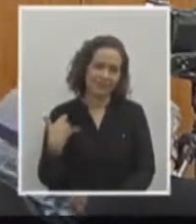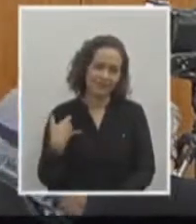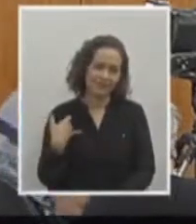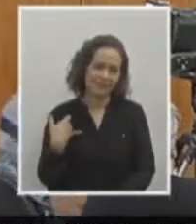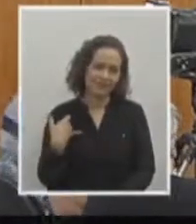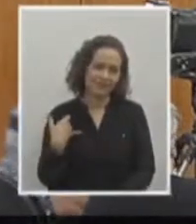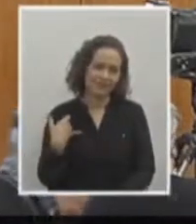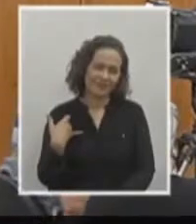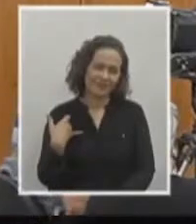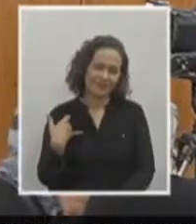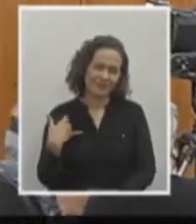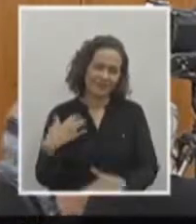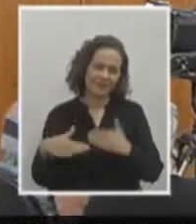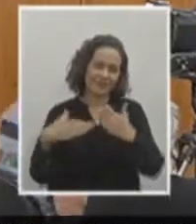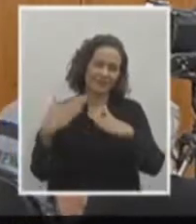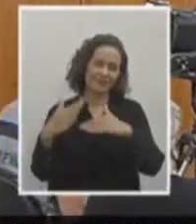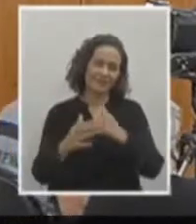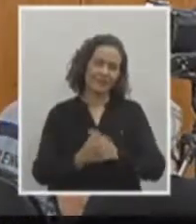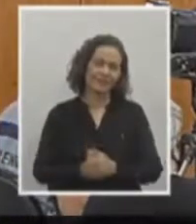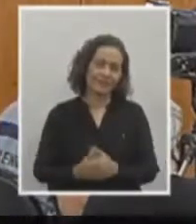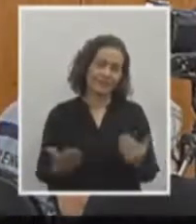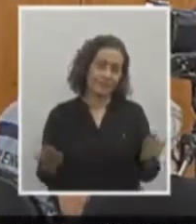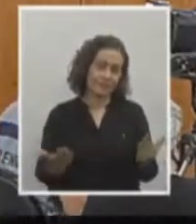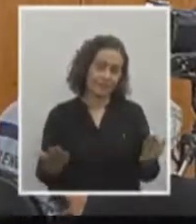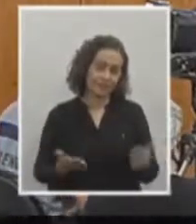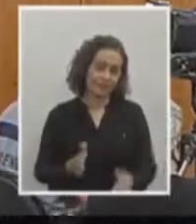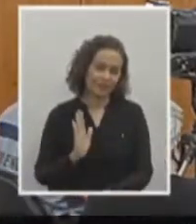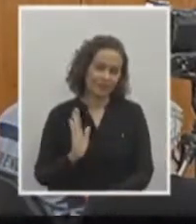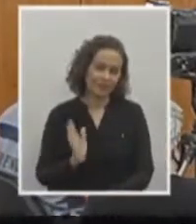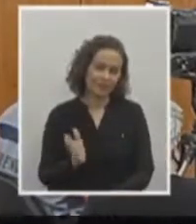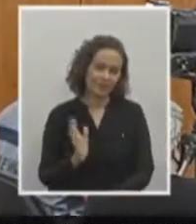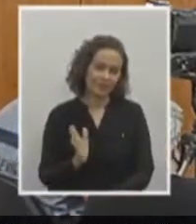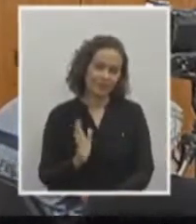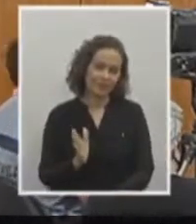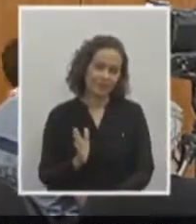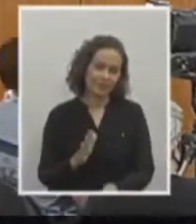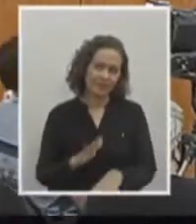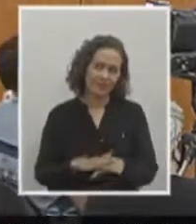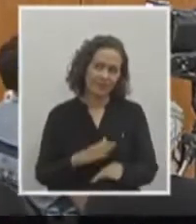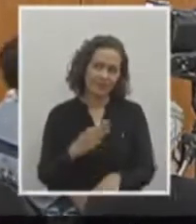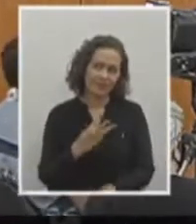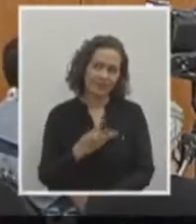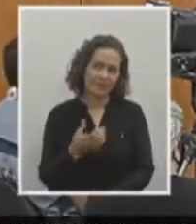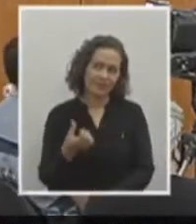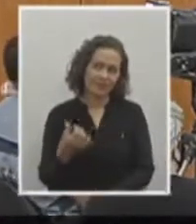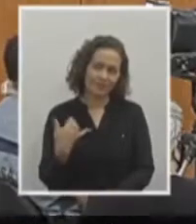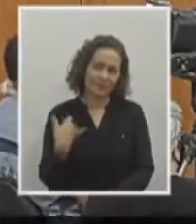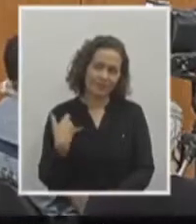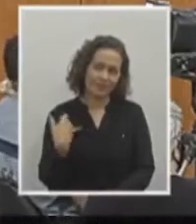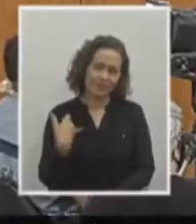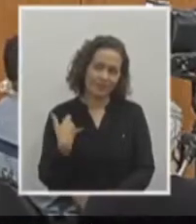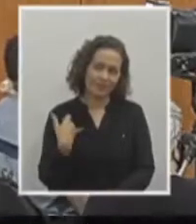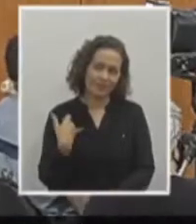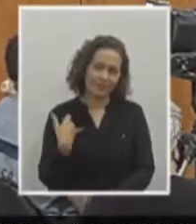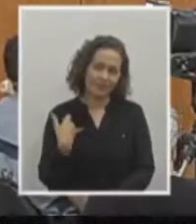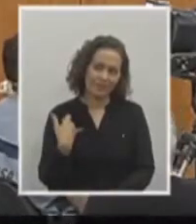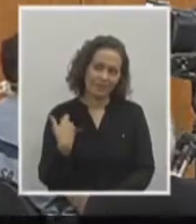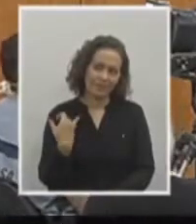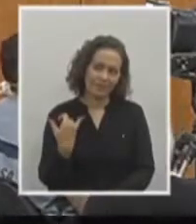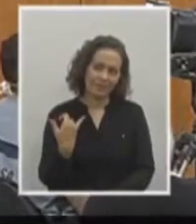dediquei a isso. Hoje eu já tenho 30. Ô, Thiago, 35. Deixa eu dizer para você, o seu sinal está